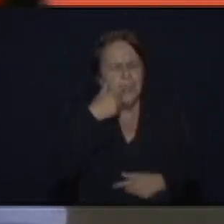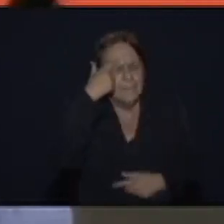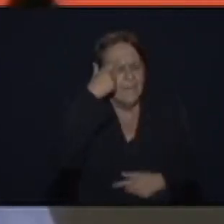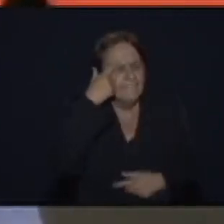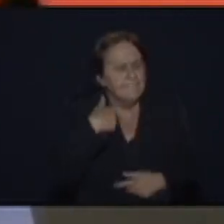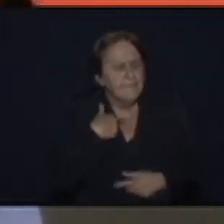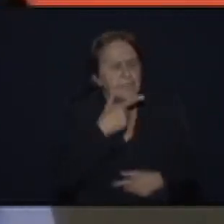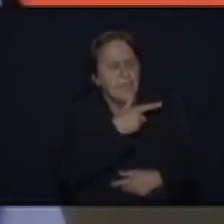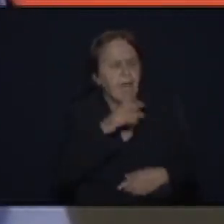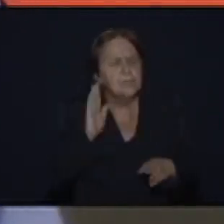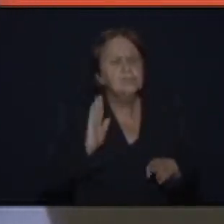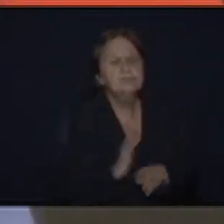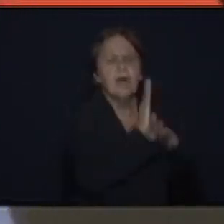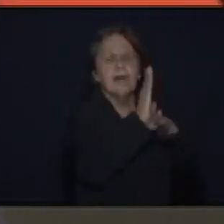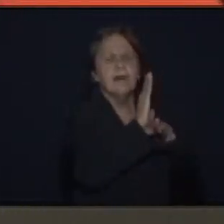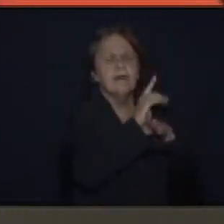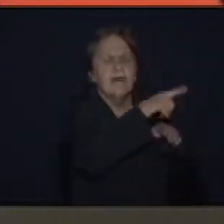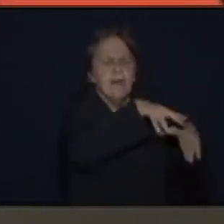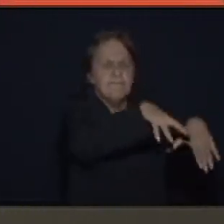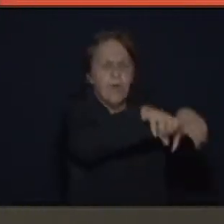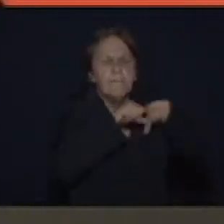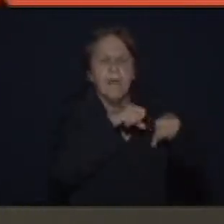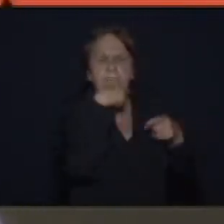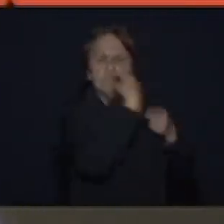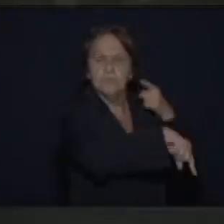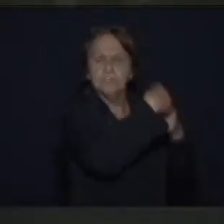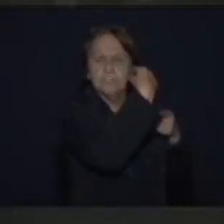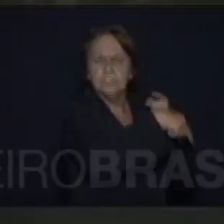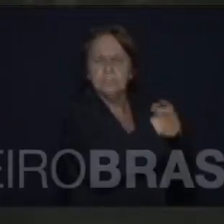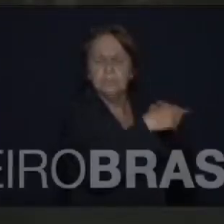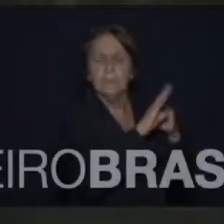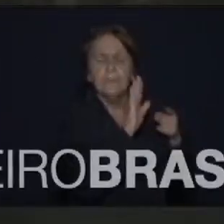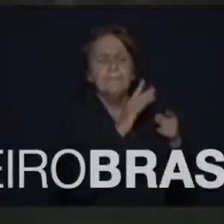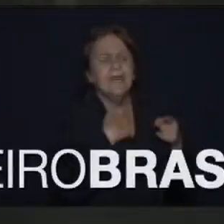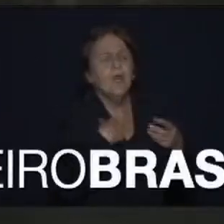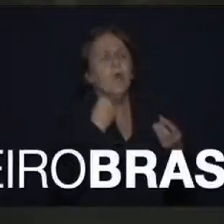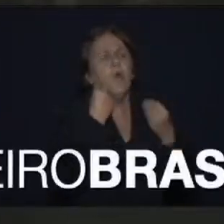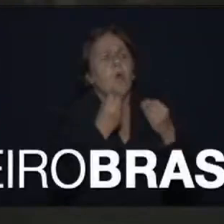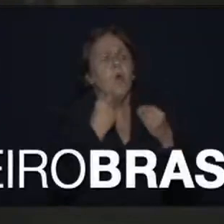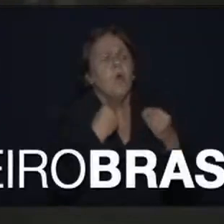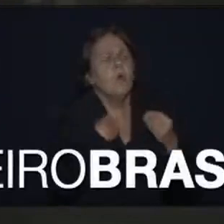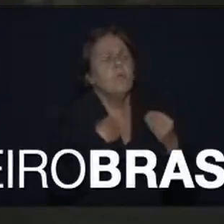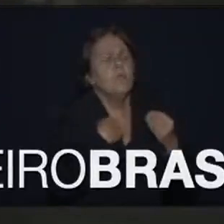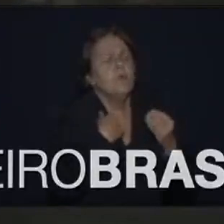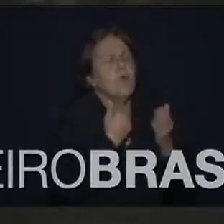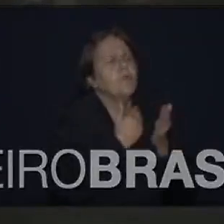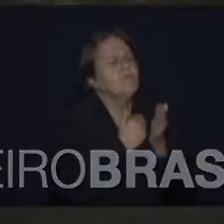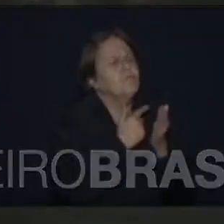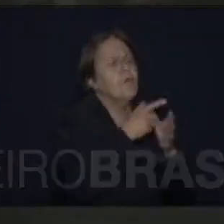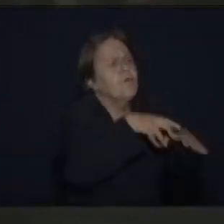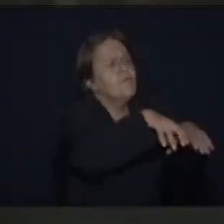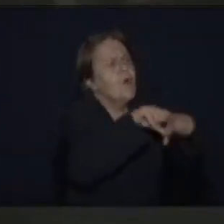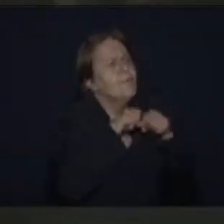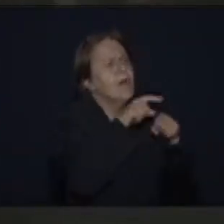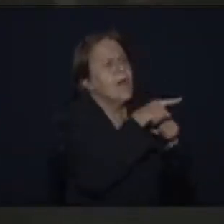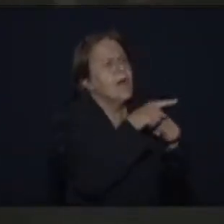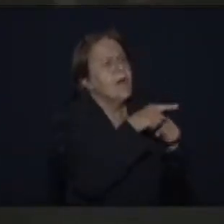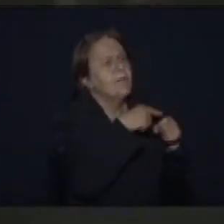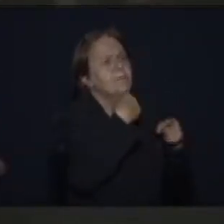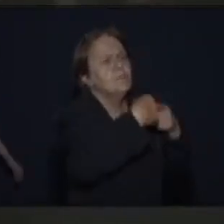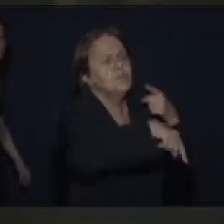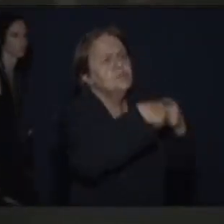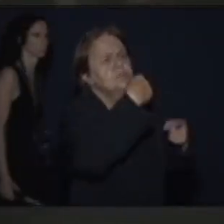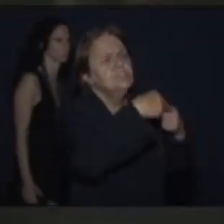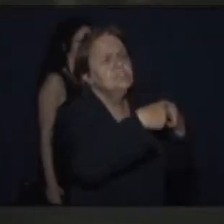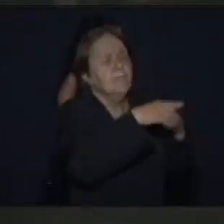ingrata às vezes por quê que tipo de político a gente queria formar formar políticos transformadores